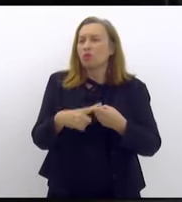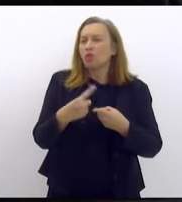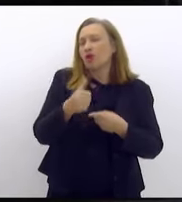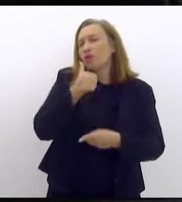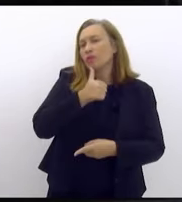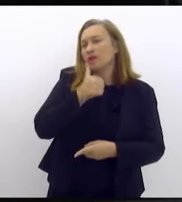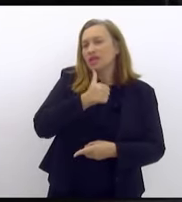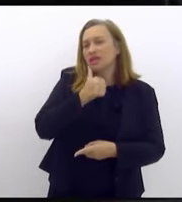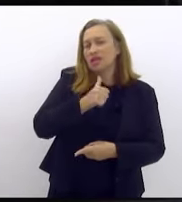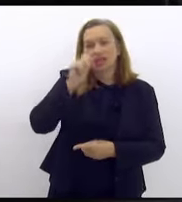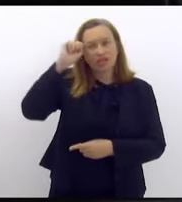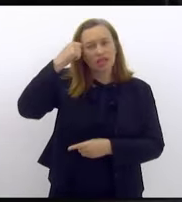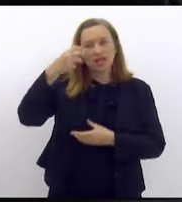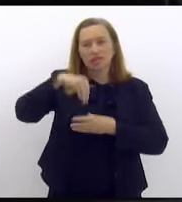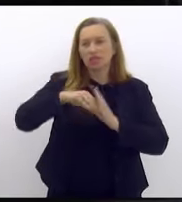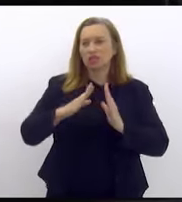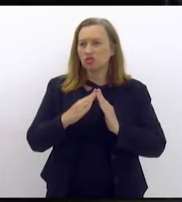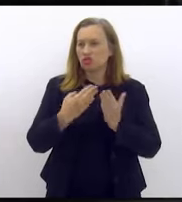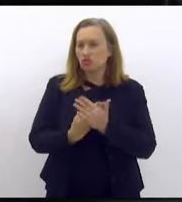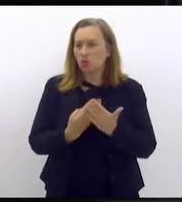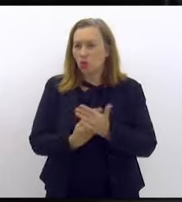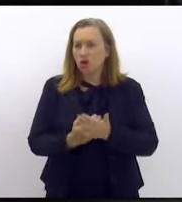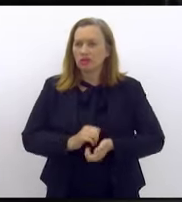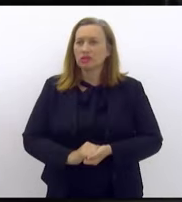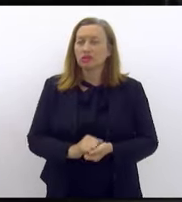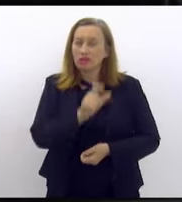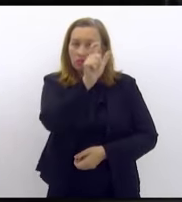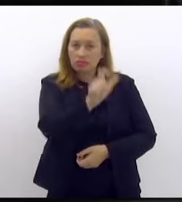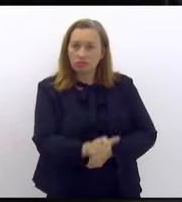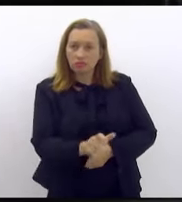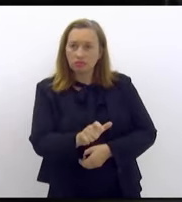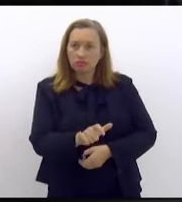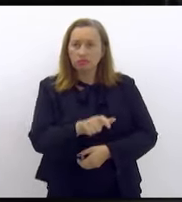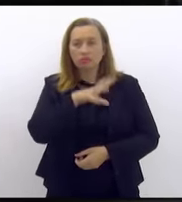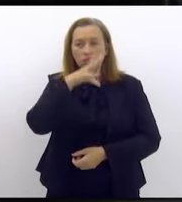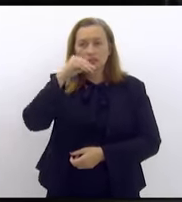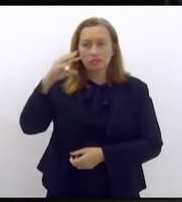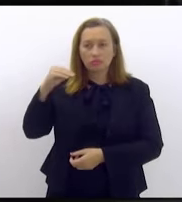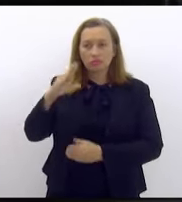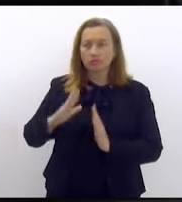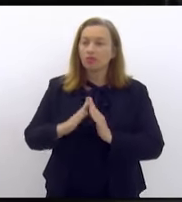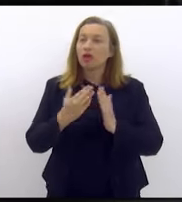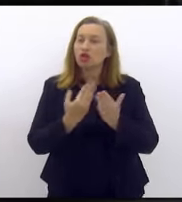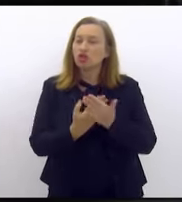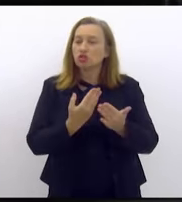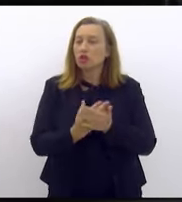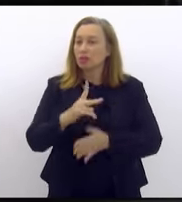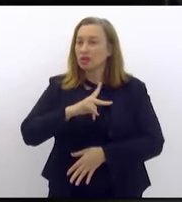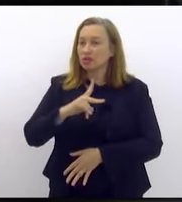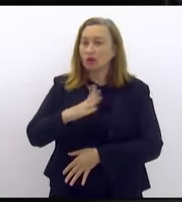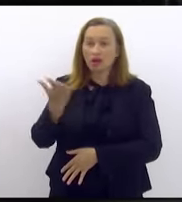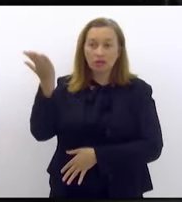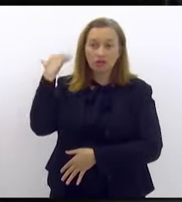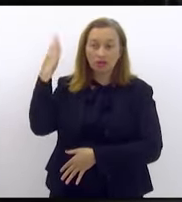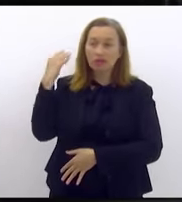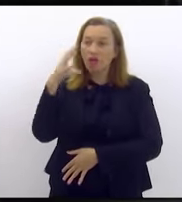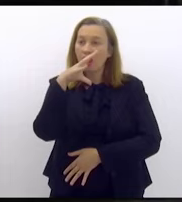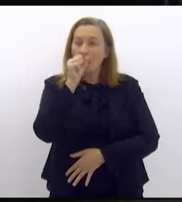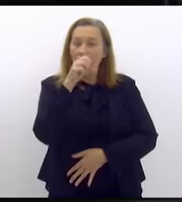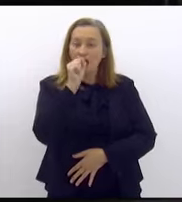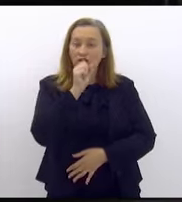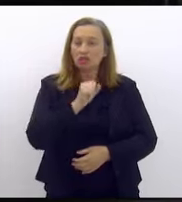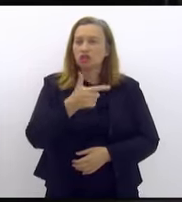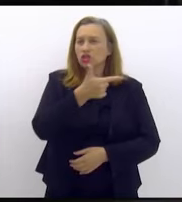menina negra dentro da escola. Essa adolescente, à época, era uma escola particular de Laranjeiras e,